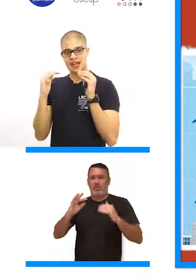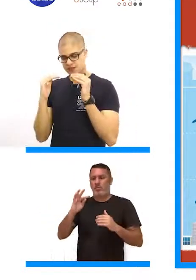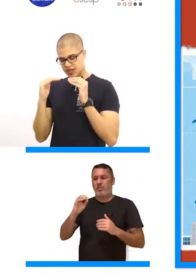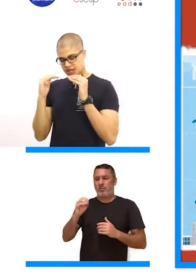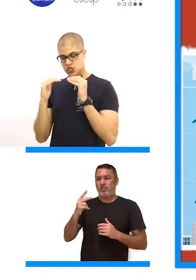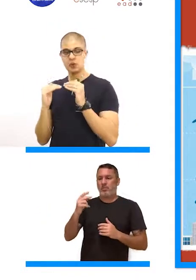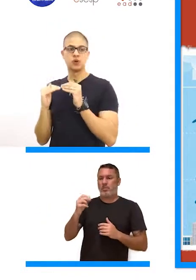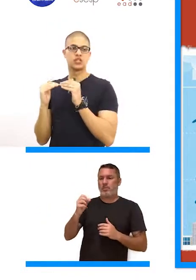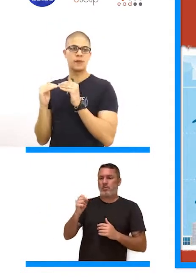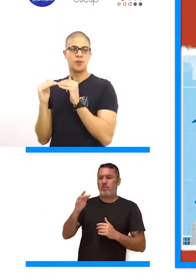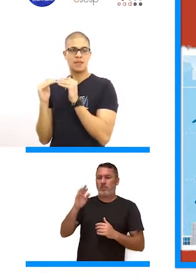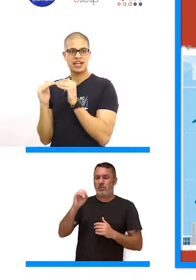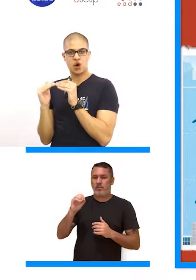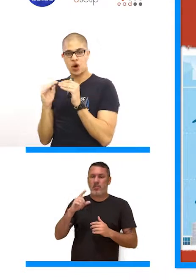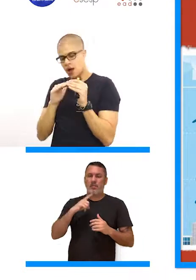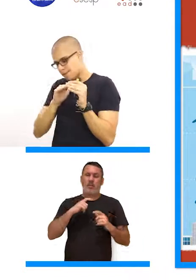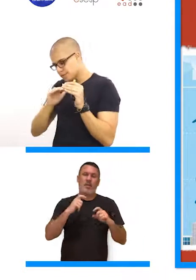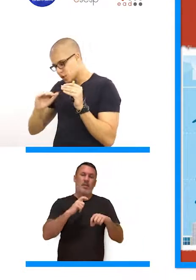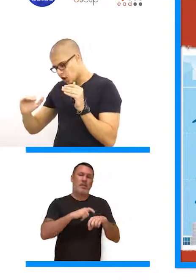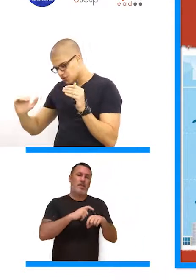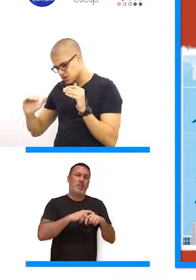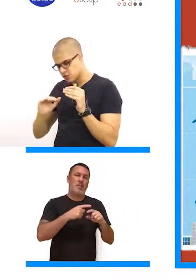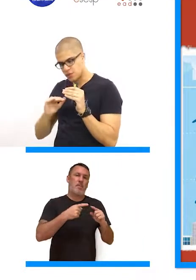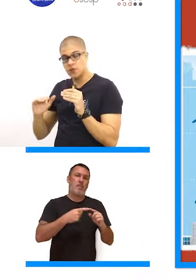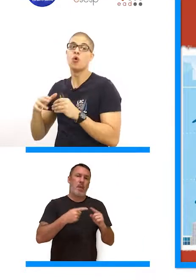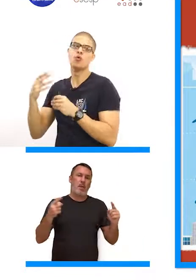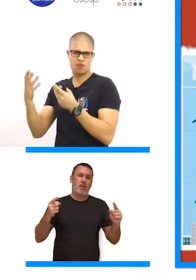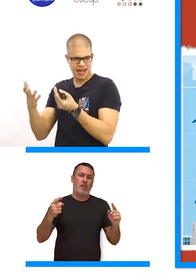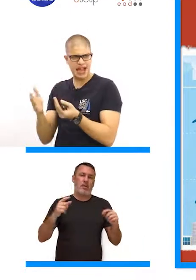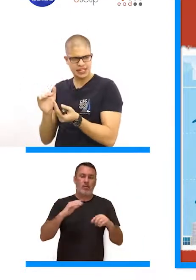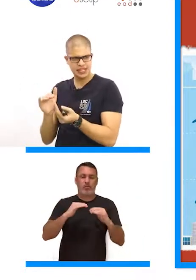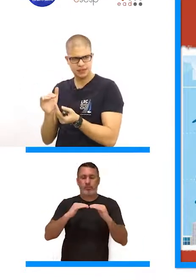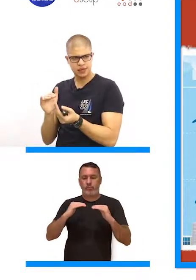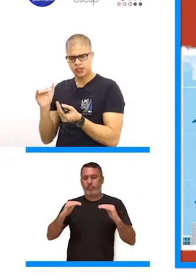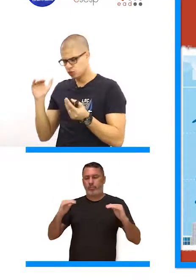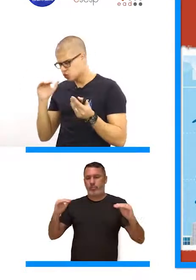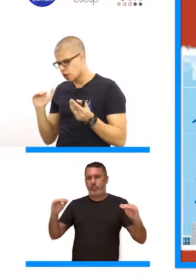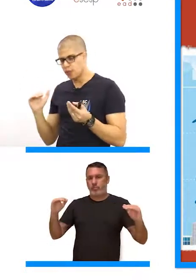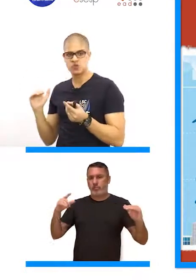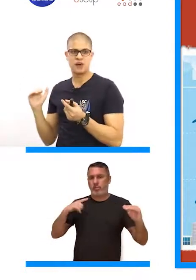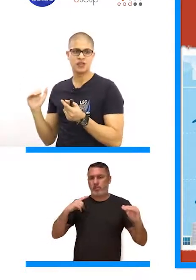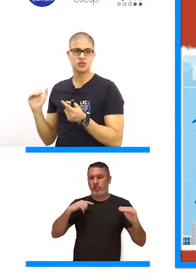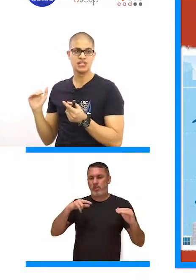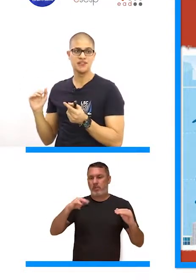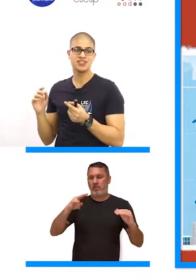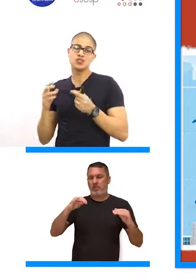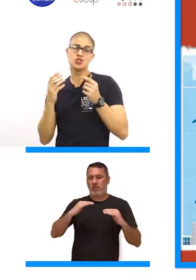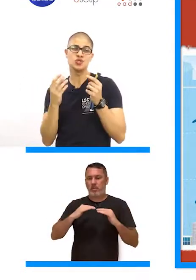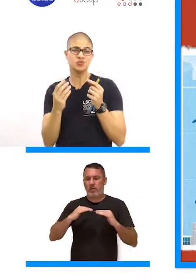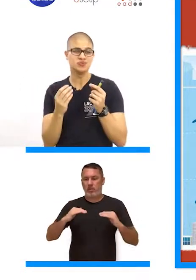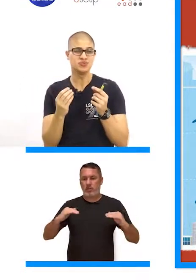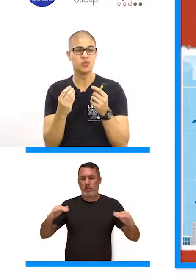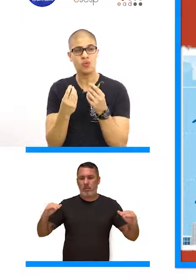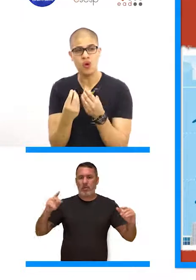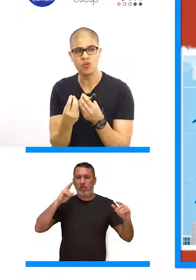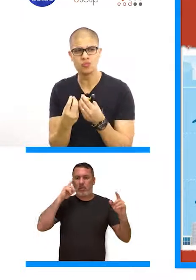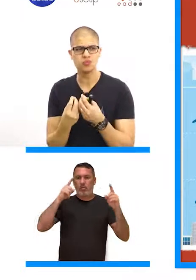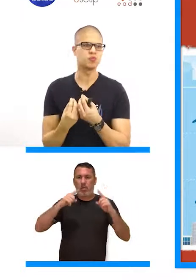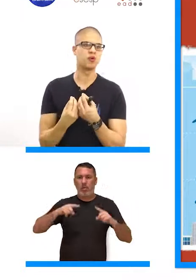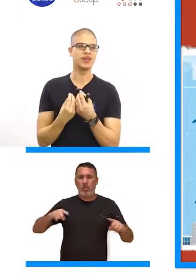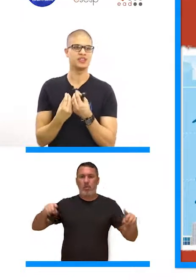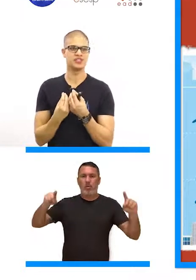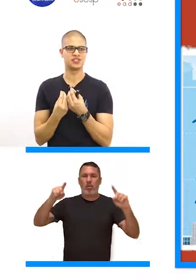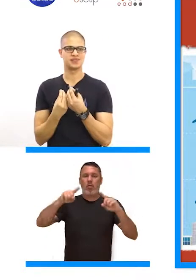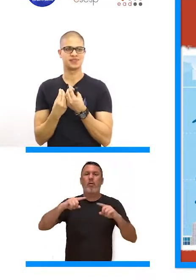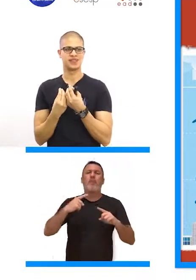troposférico, ele fica retido por um tempo maior, próximo ou ali, nos próprios baixos níveis, junto com